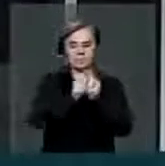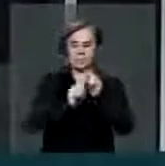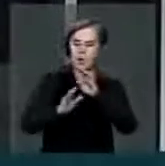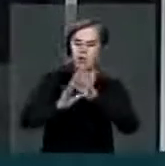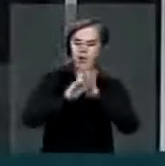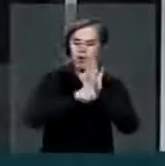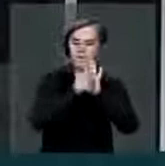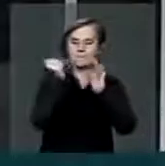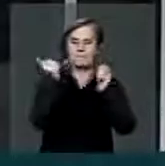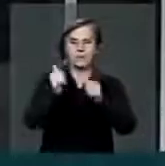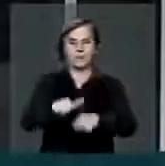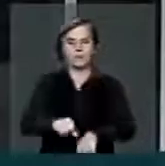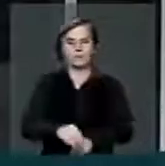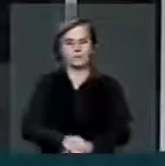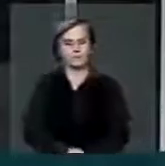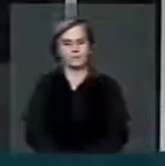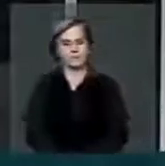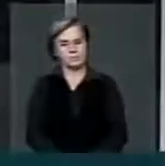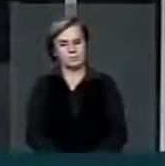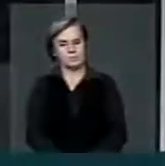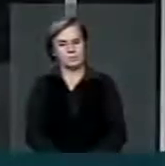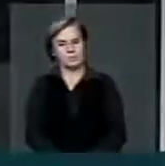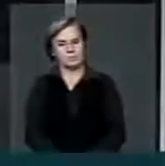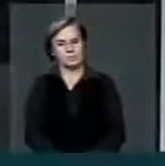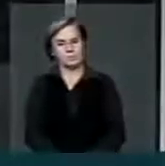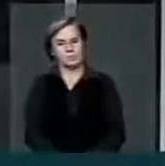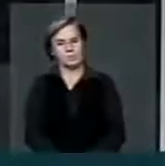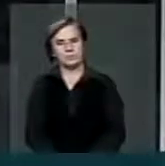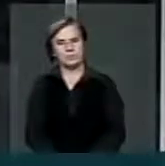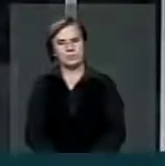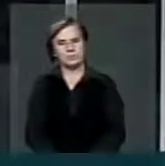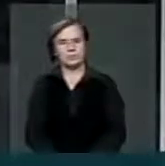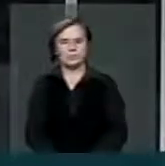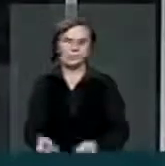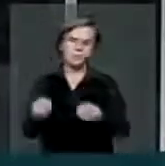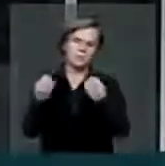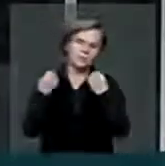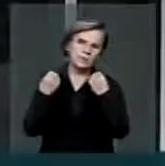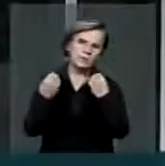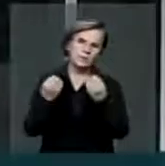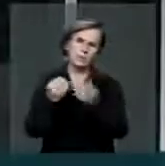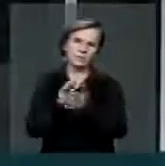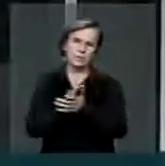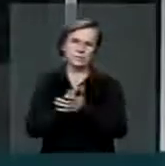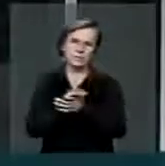qualificado. Ora, senhor presidente, não é possível que nós